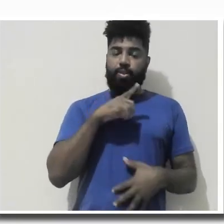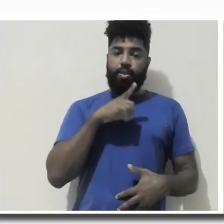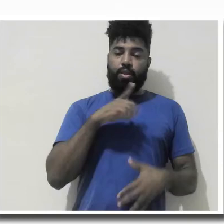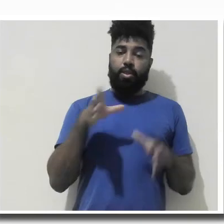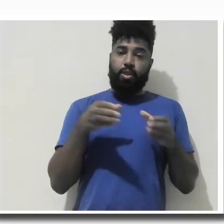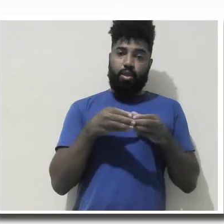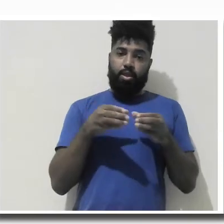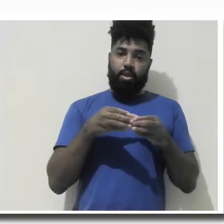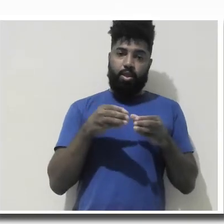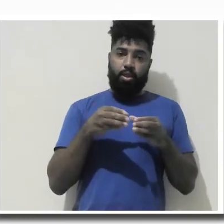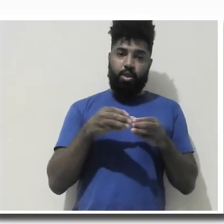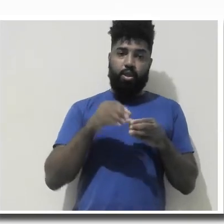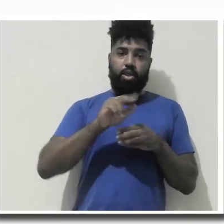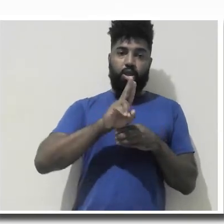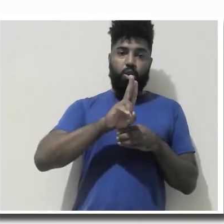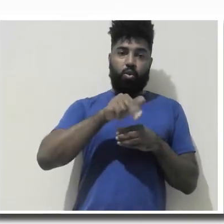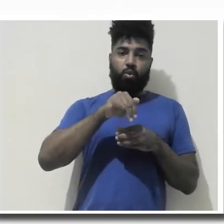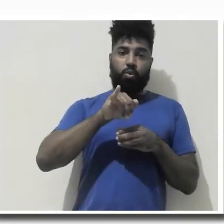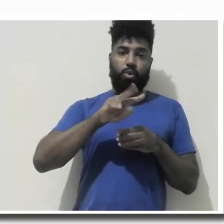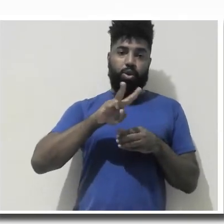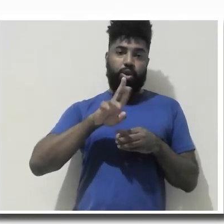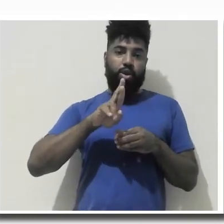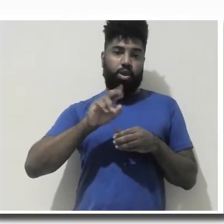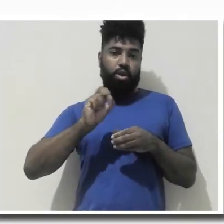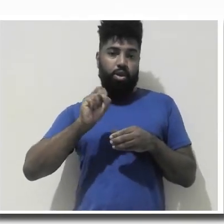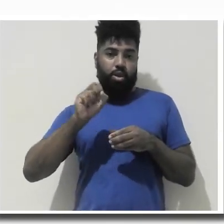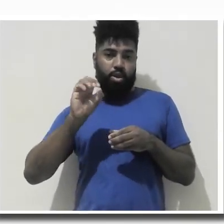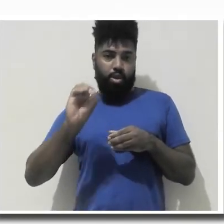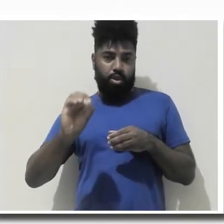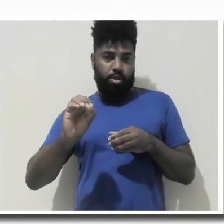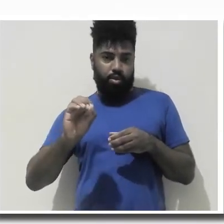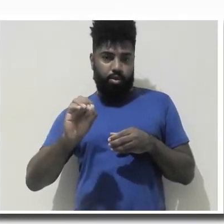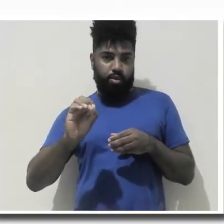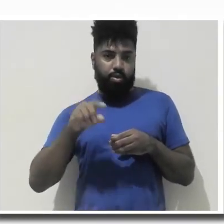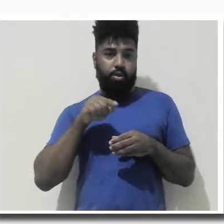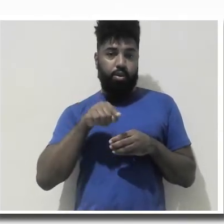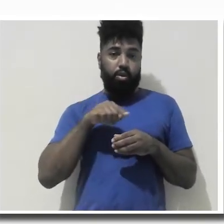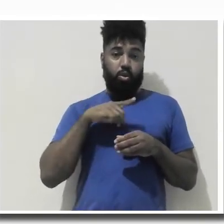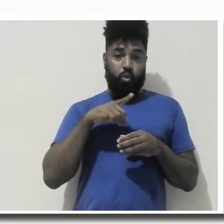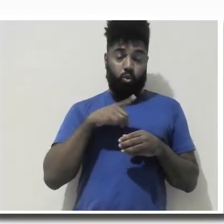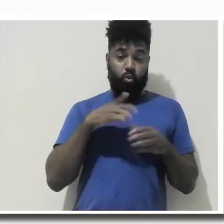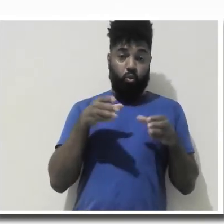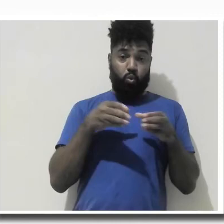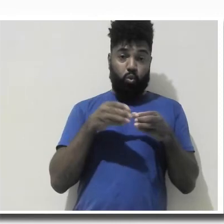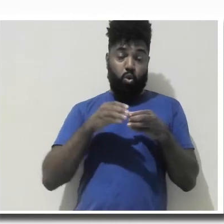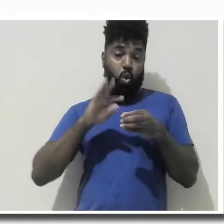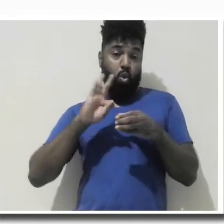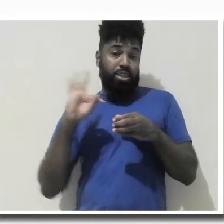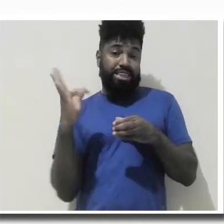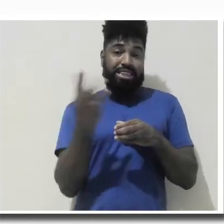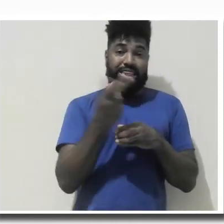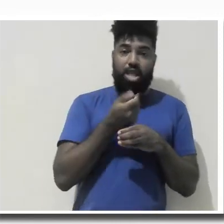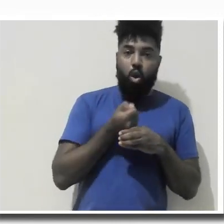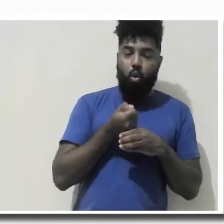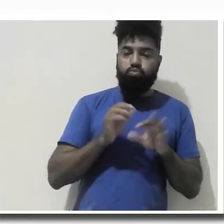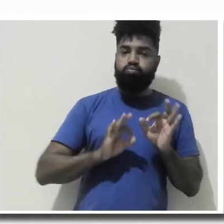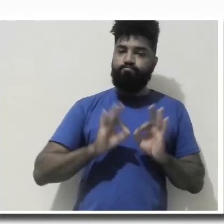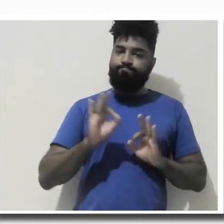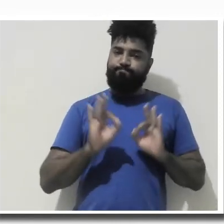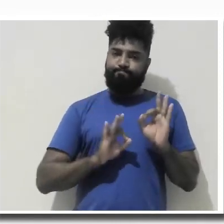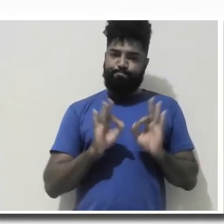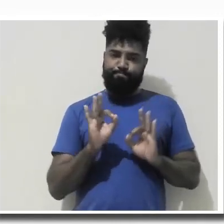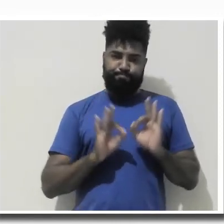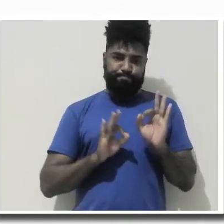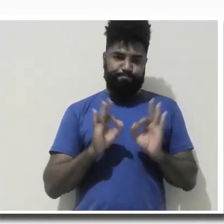o conjunto universo, que é o conjunto total que eu estou trabalhando. E tenho aqui